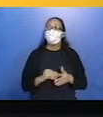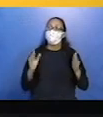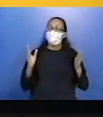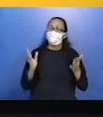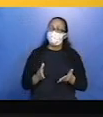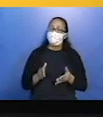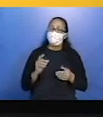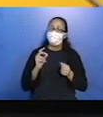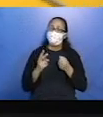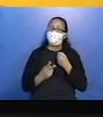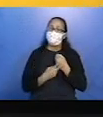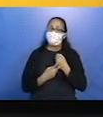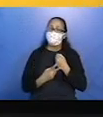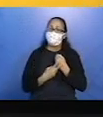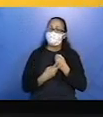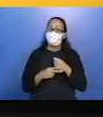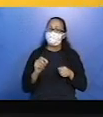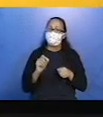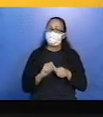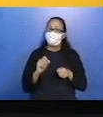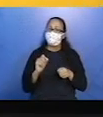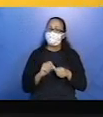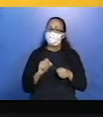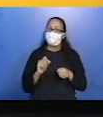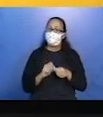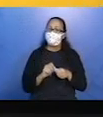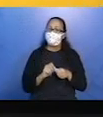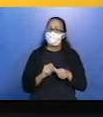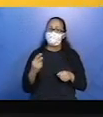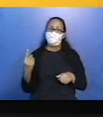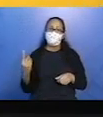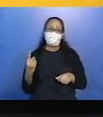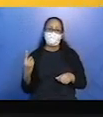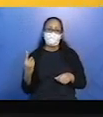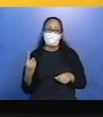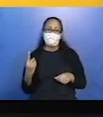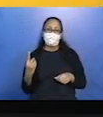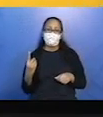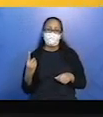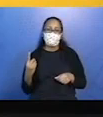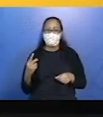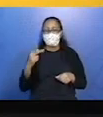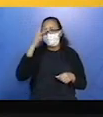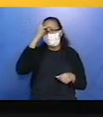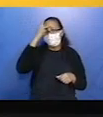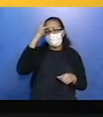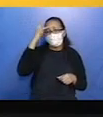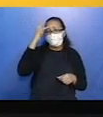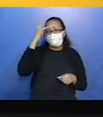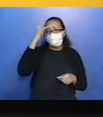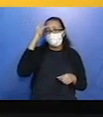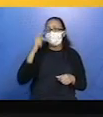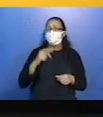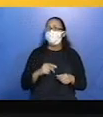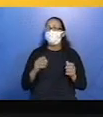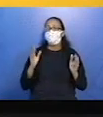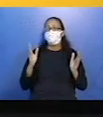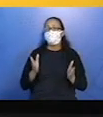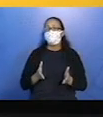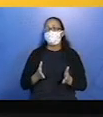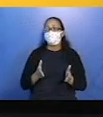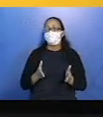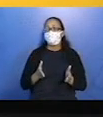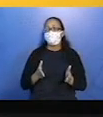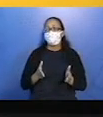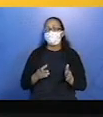singular, quer dizer, se referindo a uma pessoa ou a uma coisa só, Então, no presente,